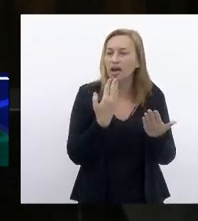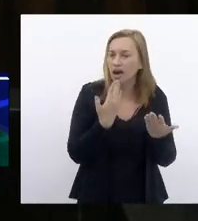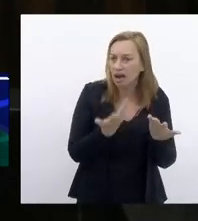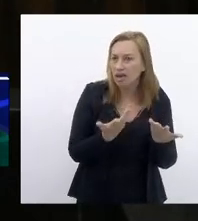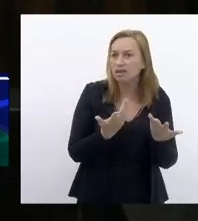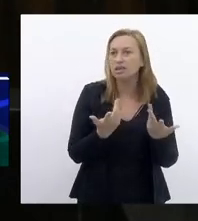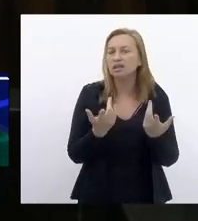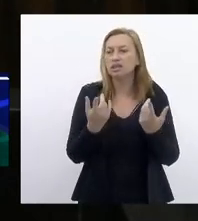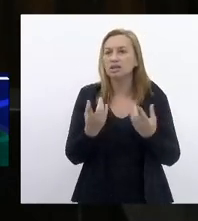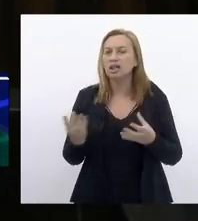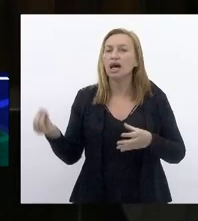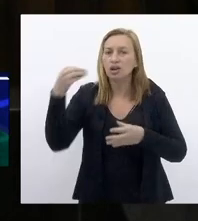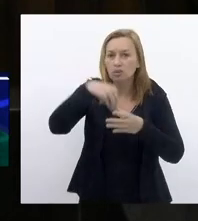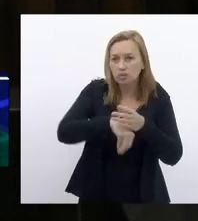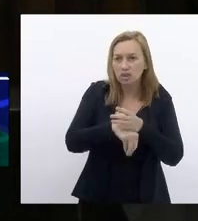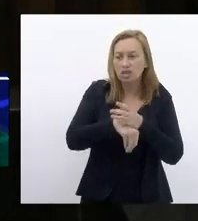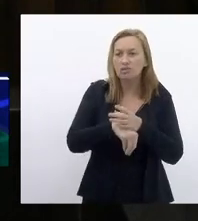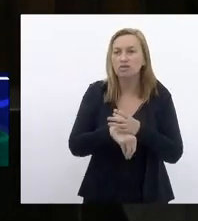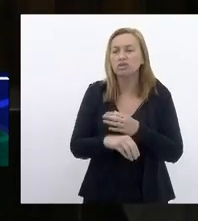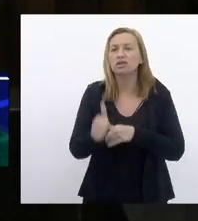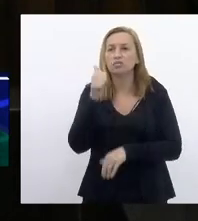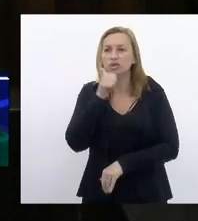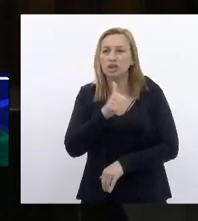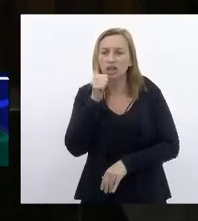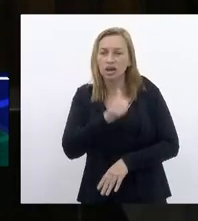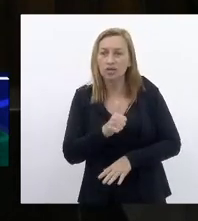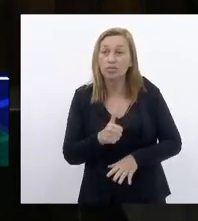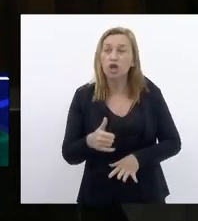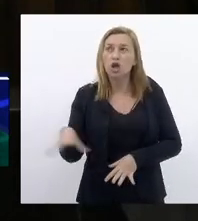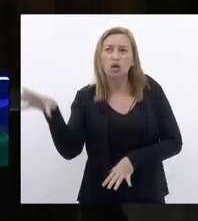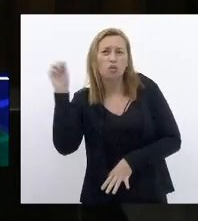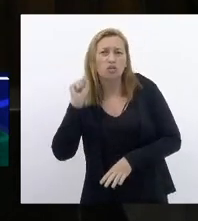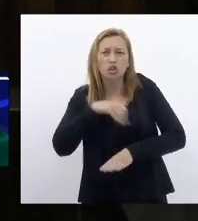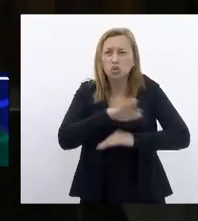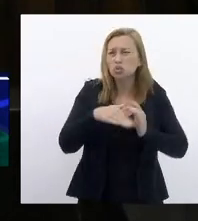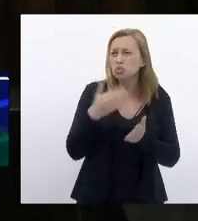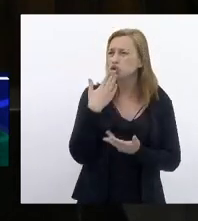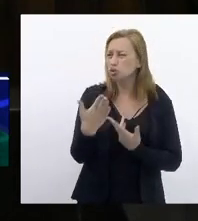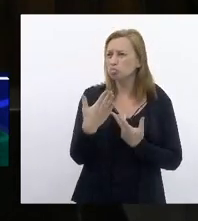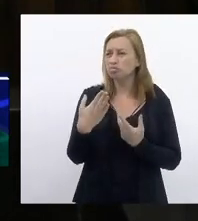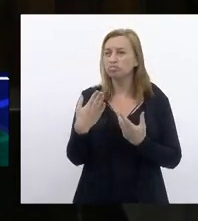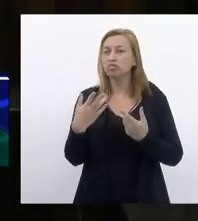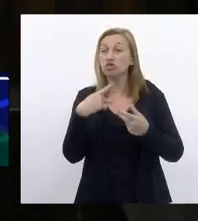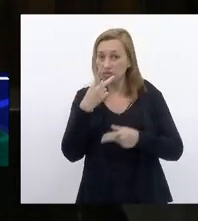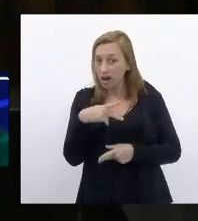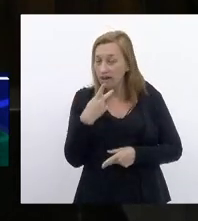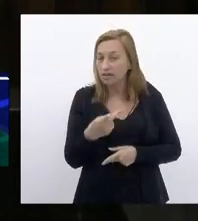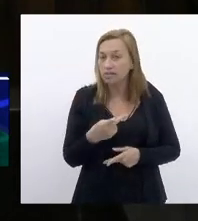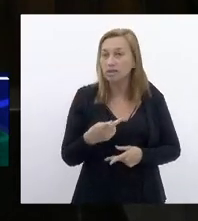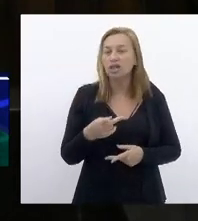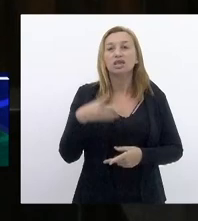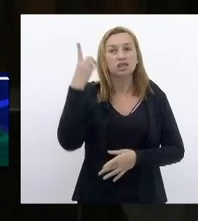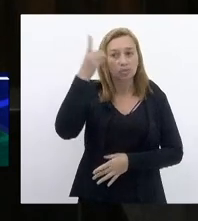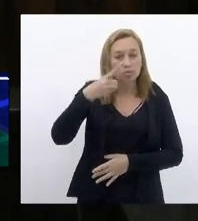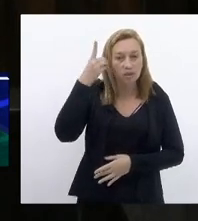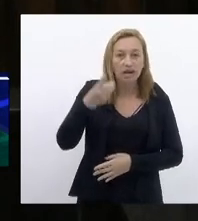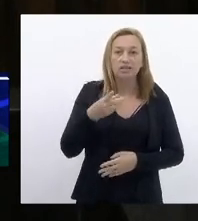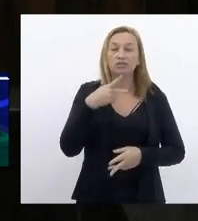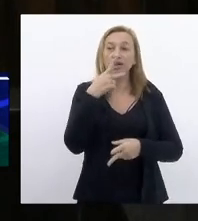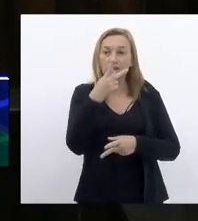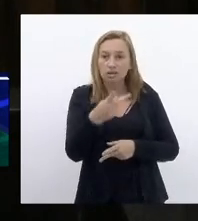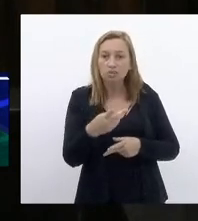da mulher, eu escutei todo tipo de discurso. Todas as deputadas fazendo